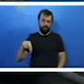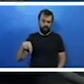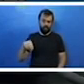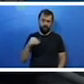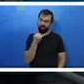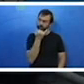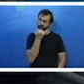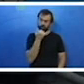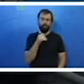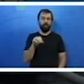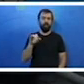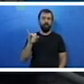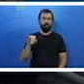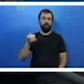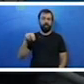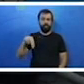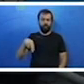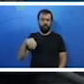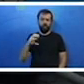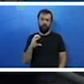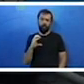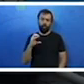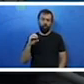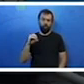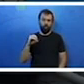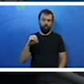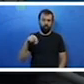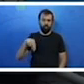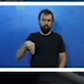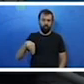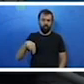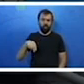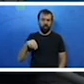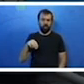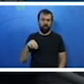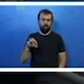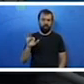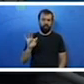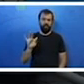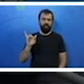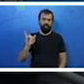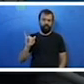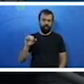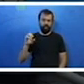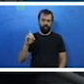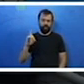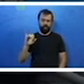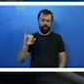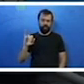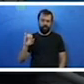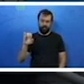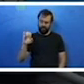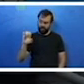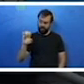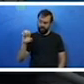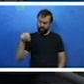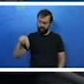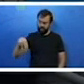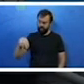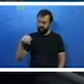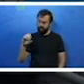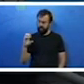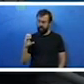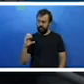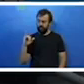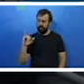que fazer a leitura, senão não conseguem fazer a tarefa, tá? Vocês ouviram essa explicação, voltem o vídeo, voltem o PDF para poder